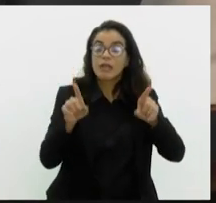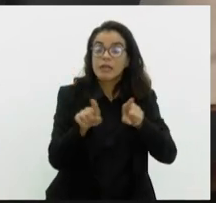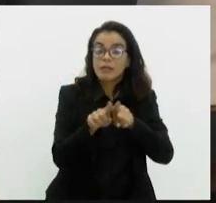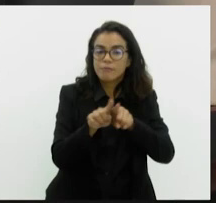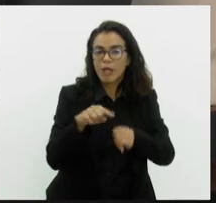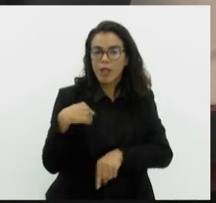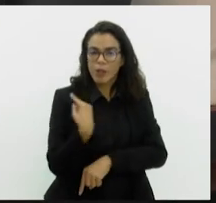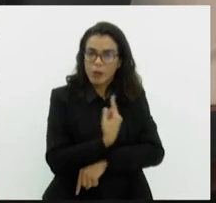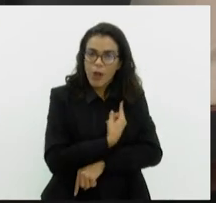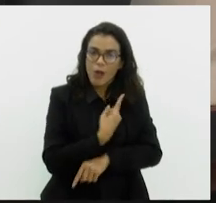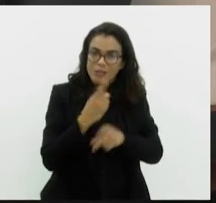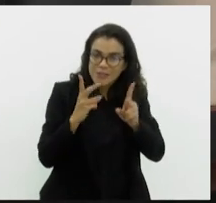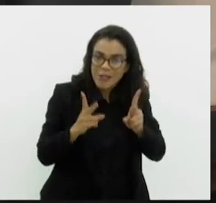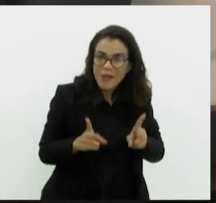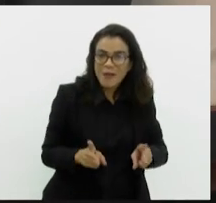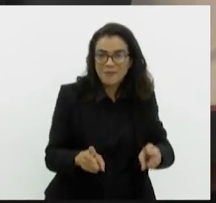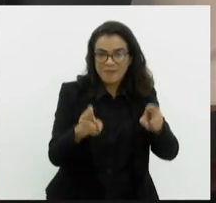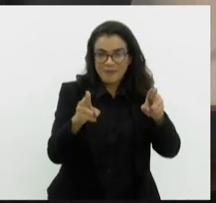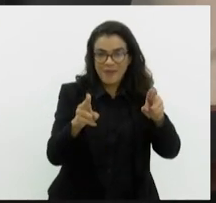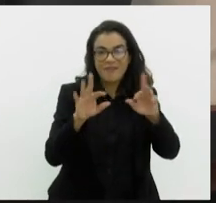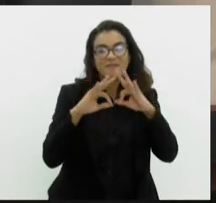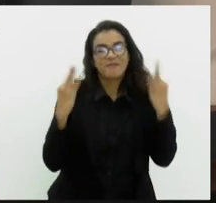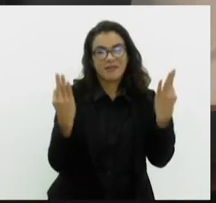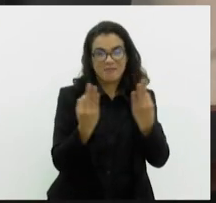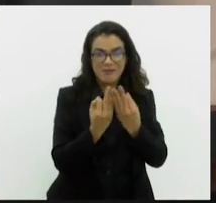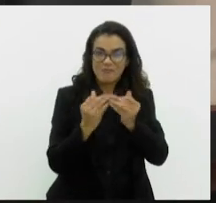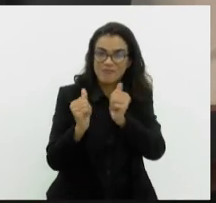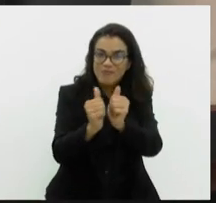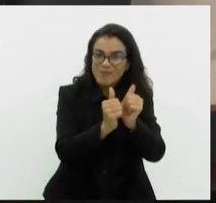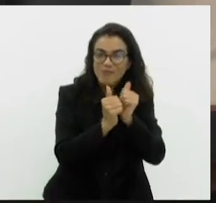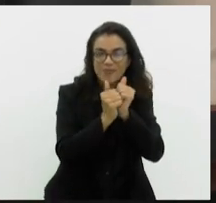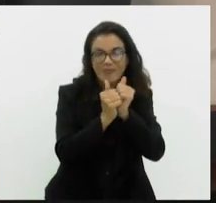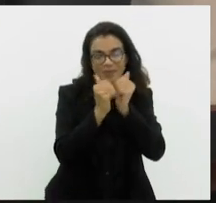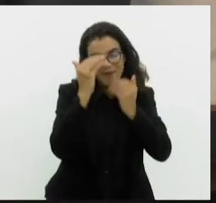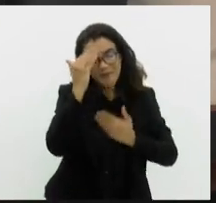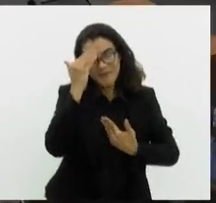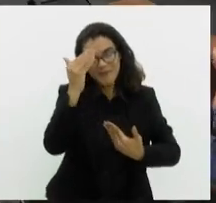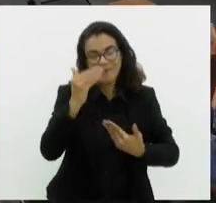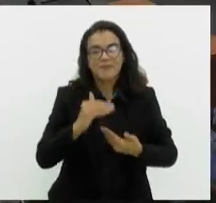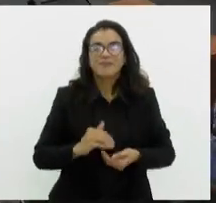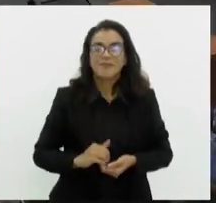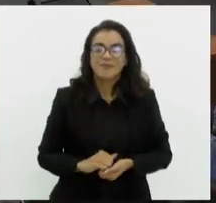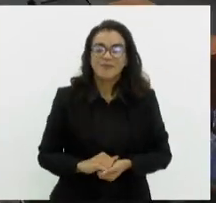somos nós essa continuidade. Somos família. Somos juntas. Muito obrigada.